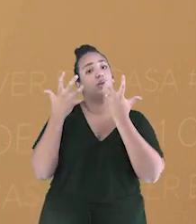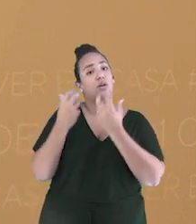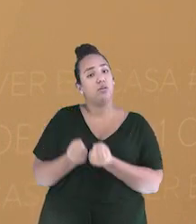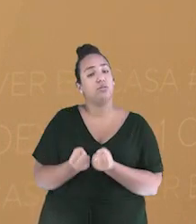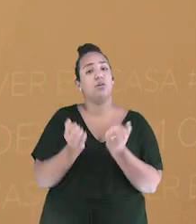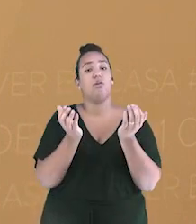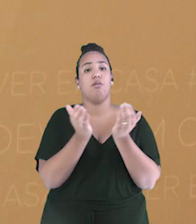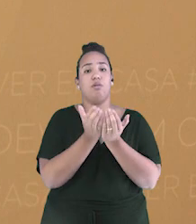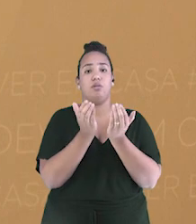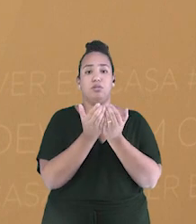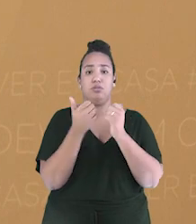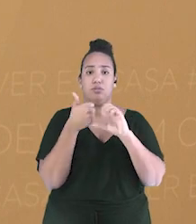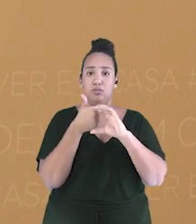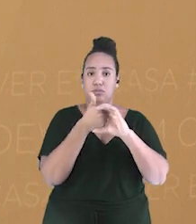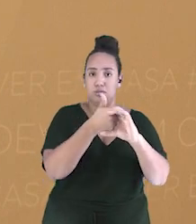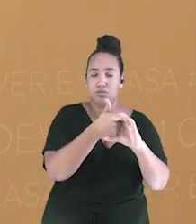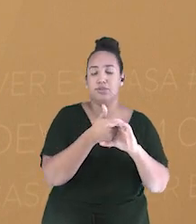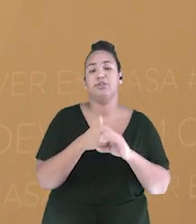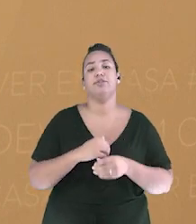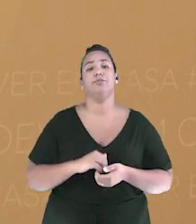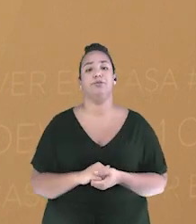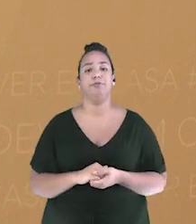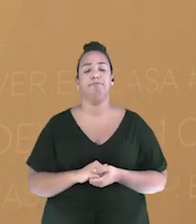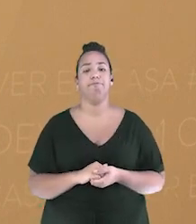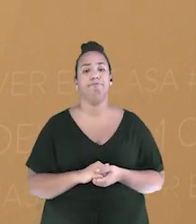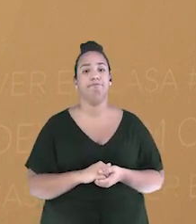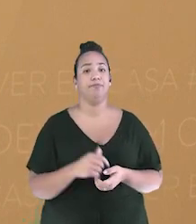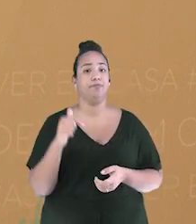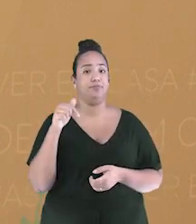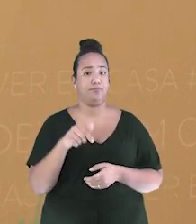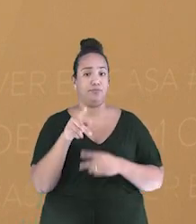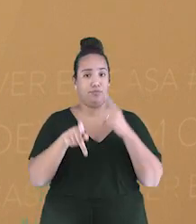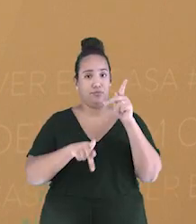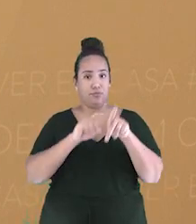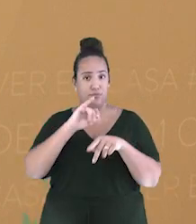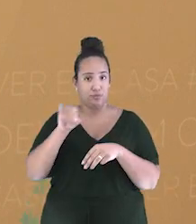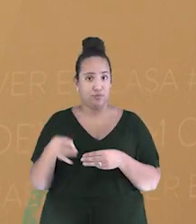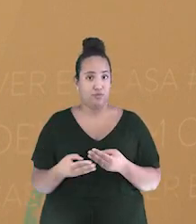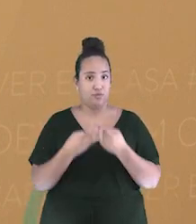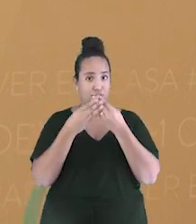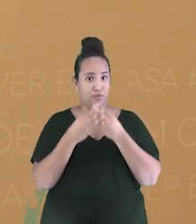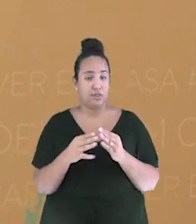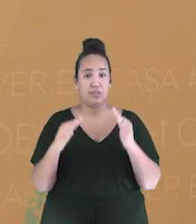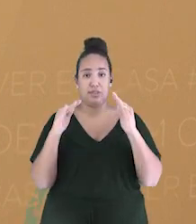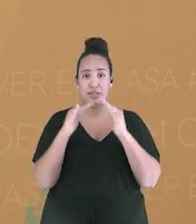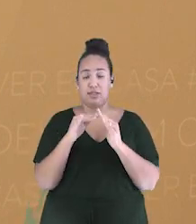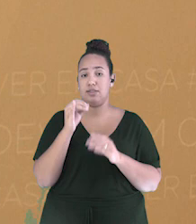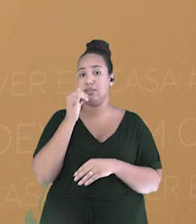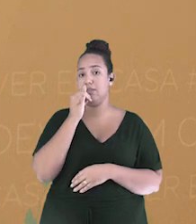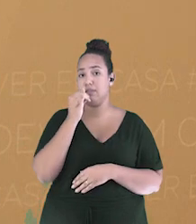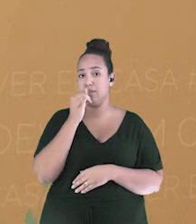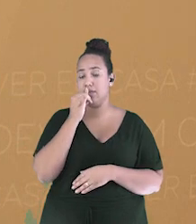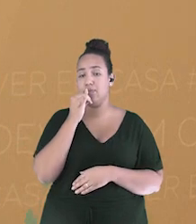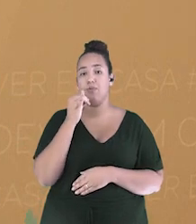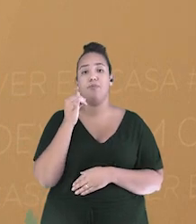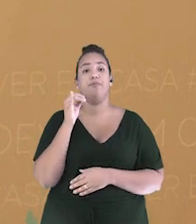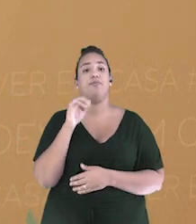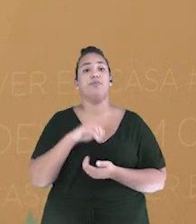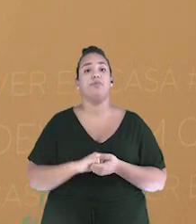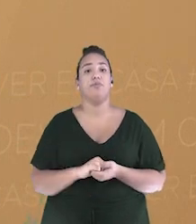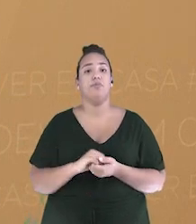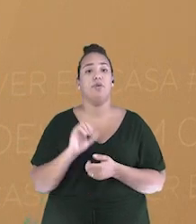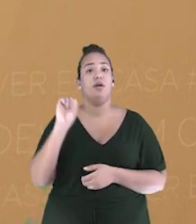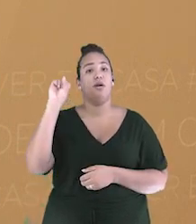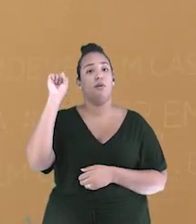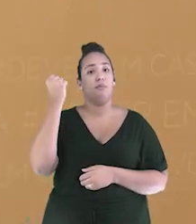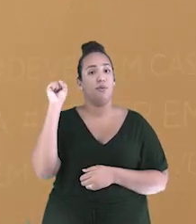ao cristianismo através de Portugal. Aqui, os judeus passaram a habitar em regiões como a Paraíba, Pernambuco e